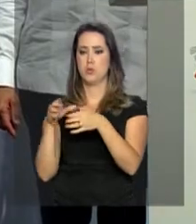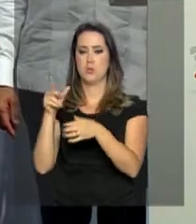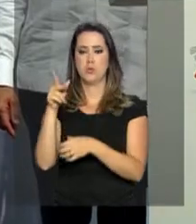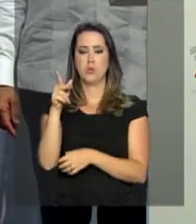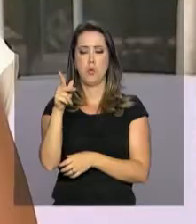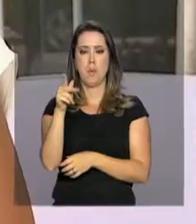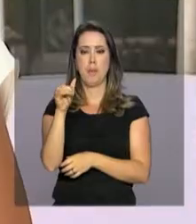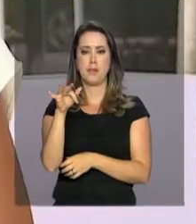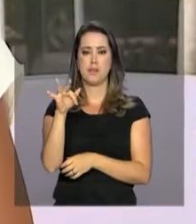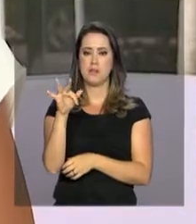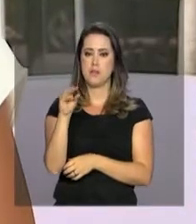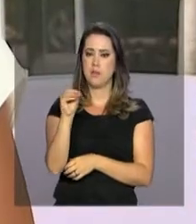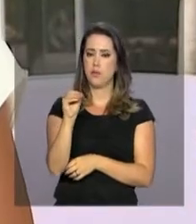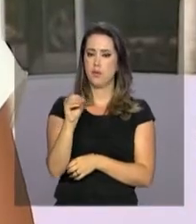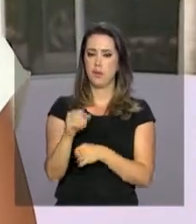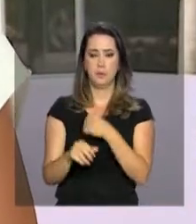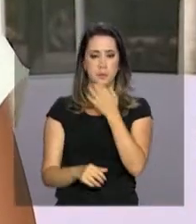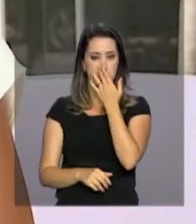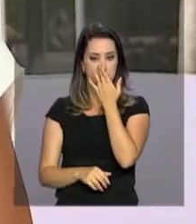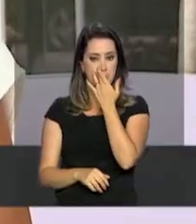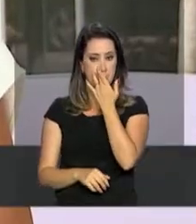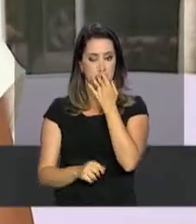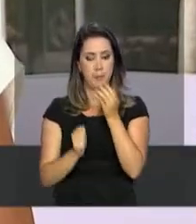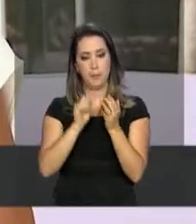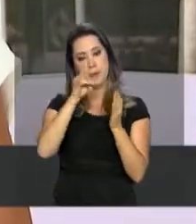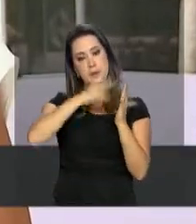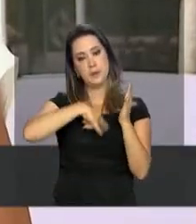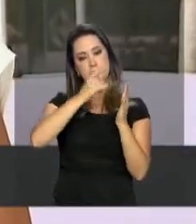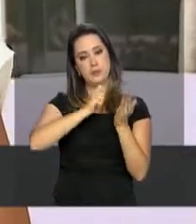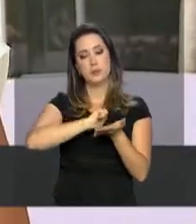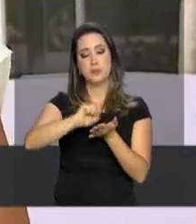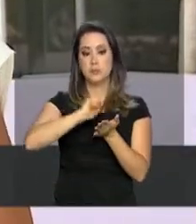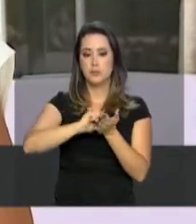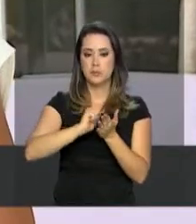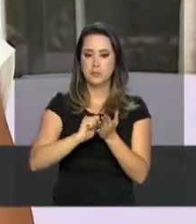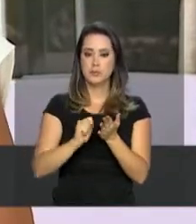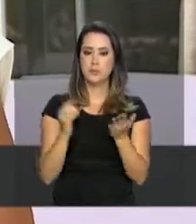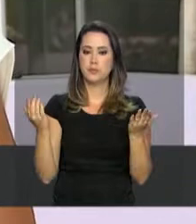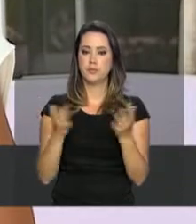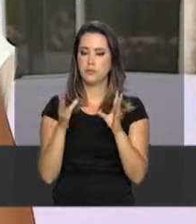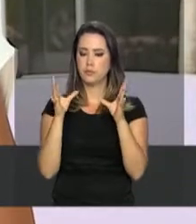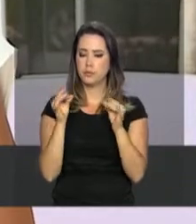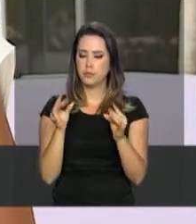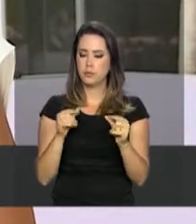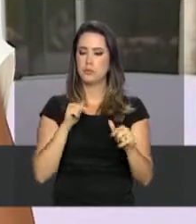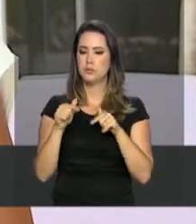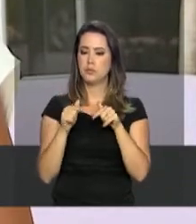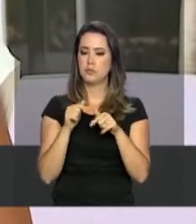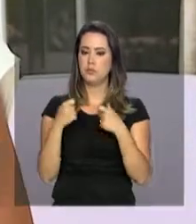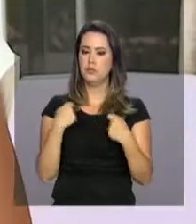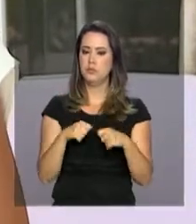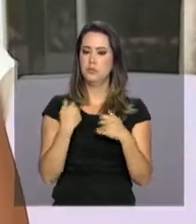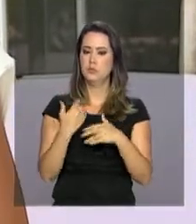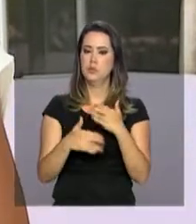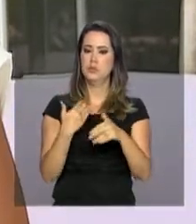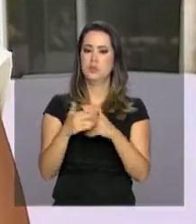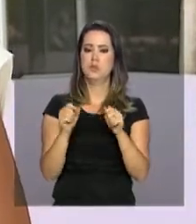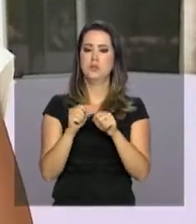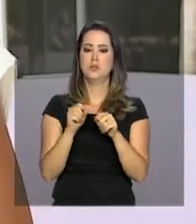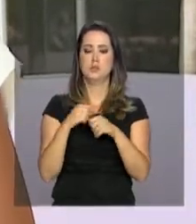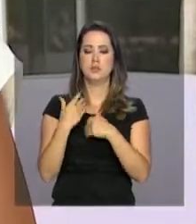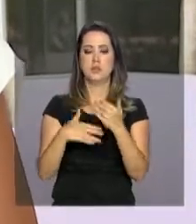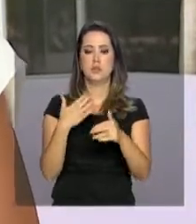mercosul a declaração conjunta eo plano de ação assinados hoje detalha uma série de ações que devem ser tomadas para fazer